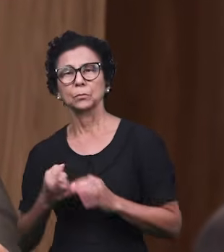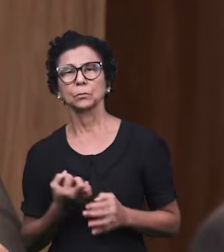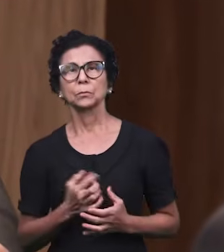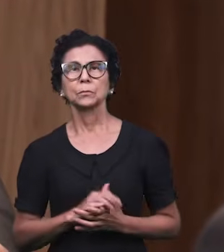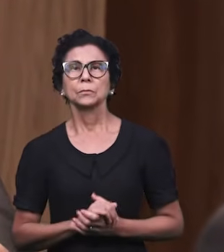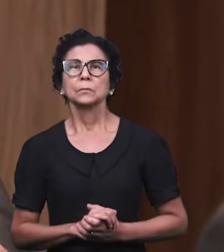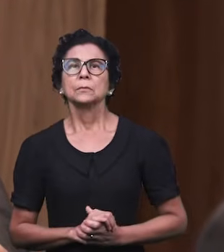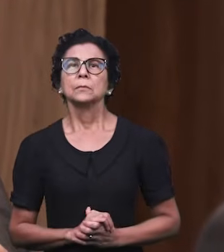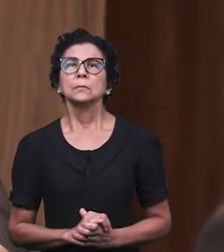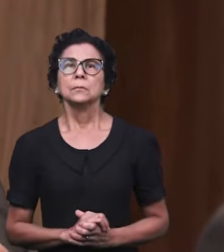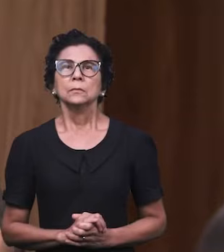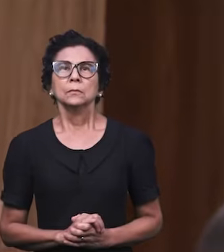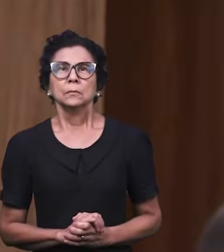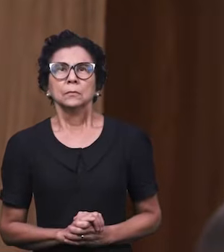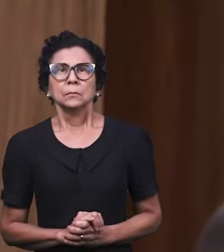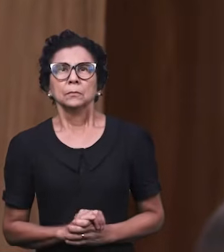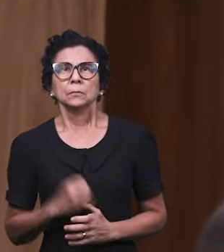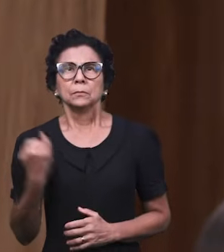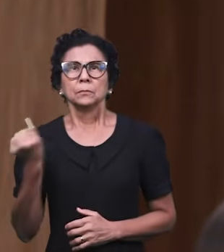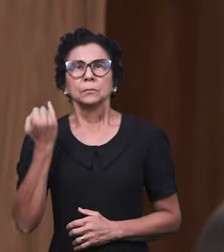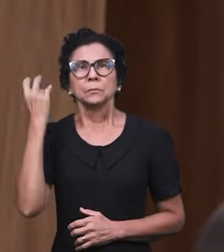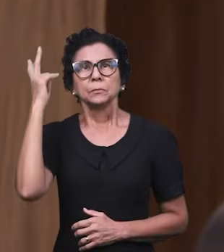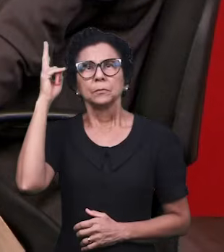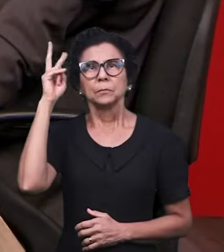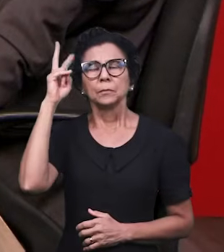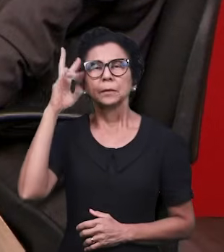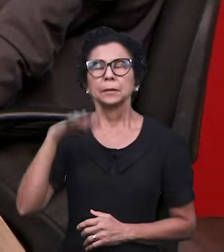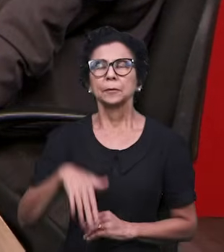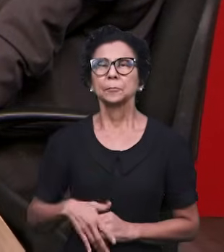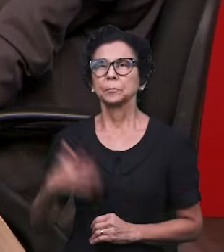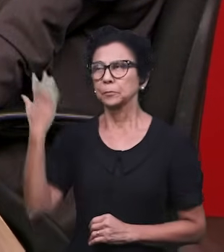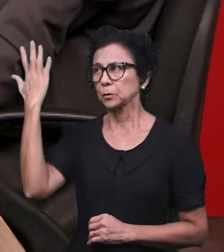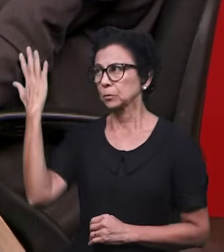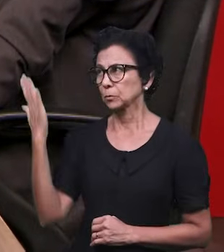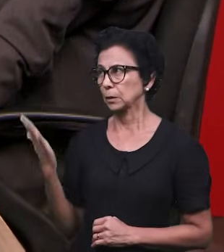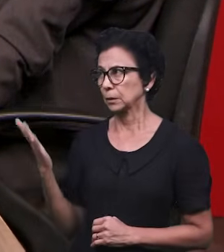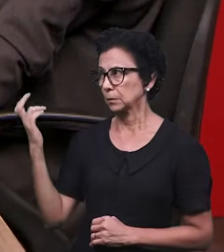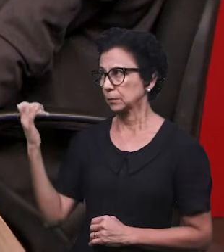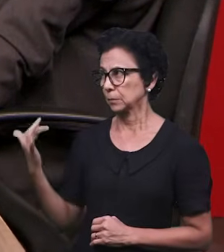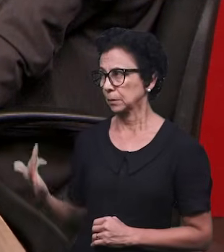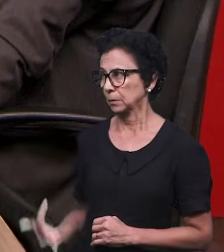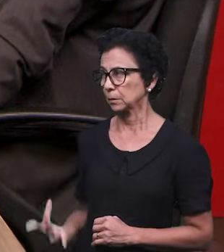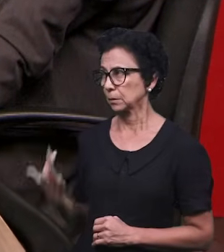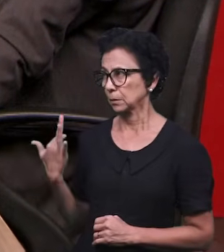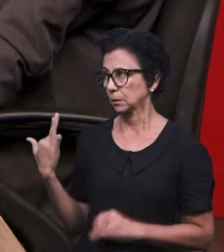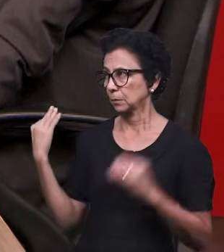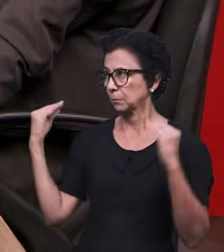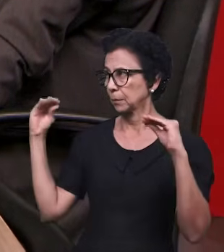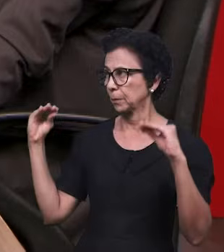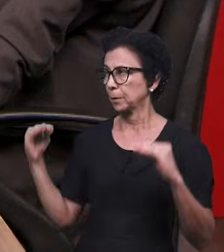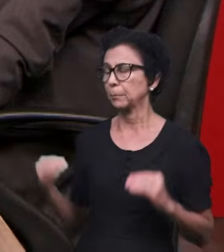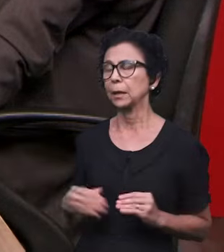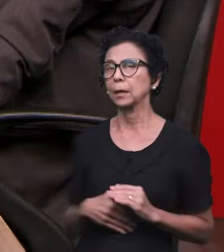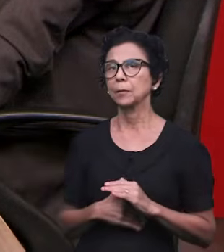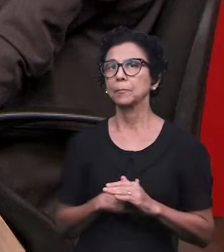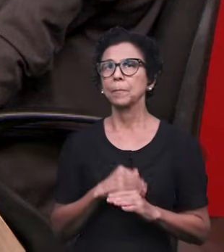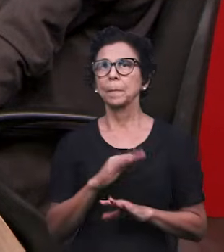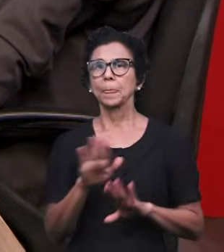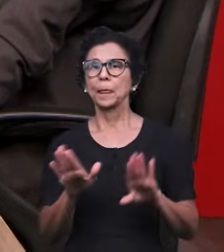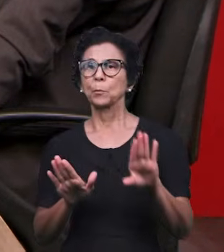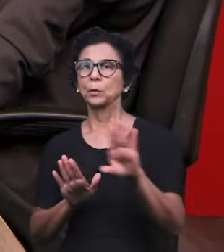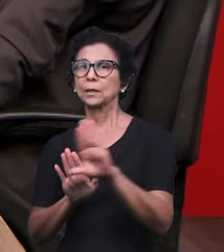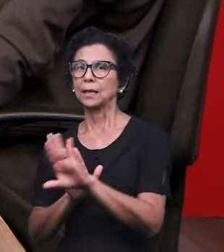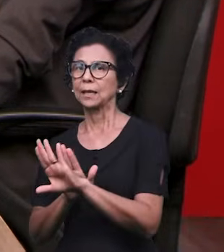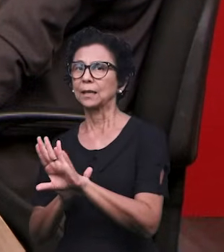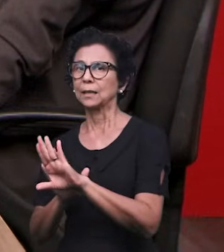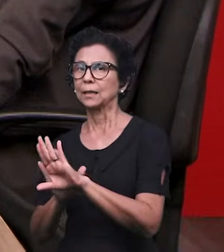É importante lembrar, né, pastor Fernando, que tudo isso que está sendo colocado, por trás tem a ação do Espírito Santo,